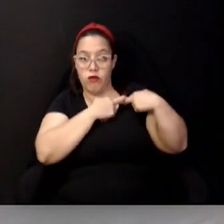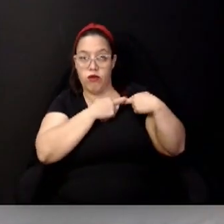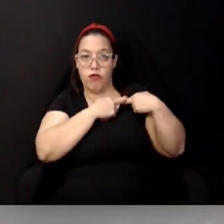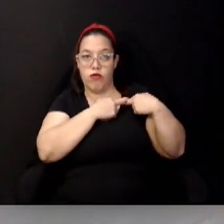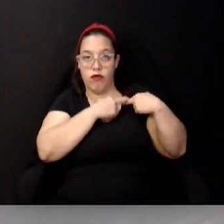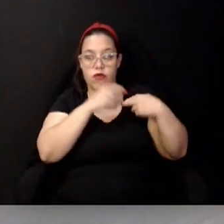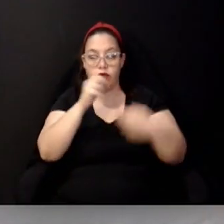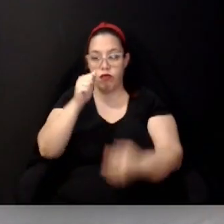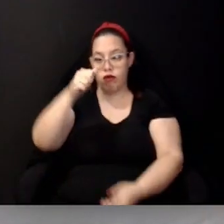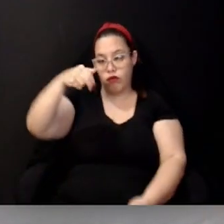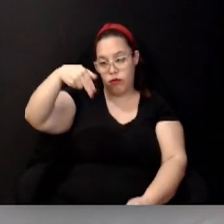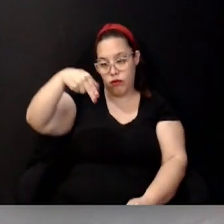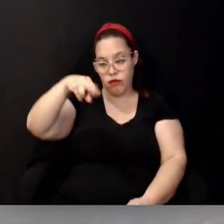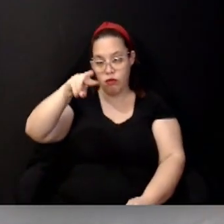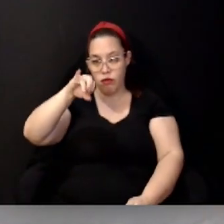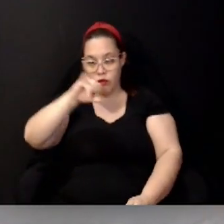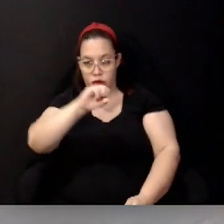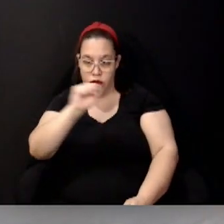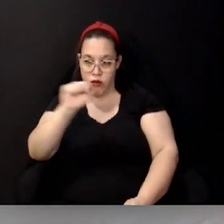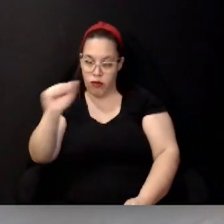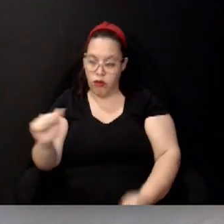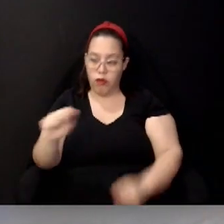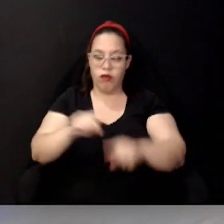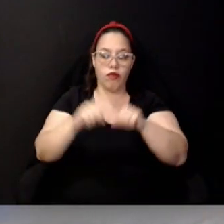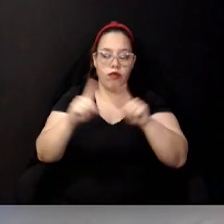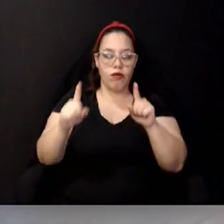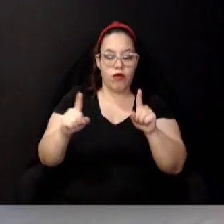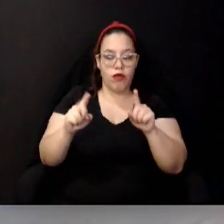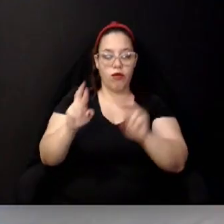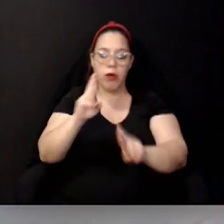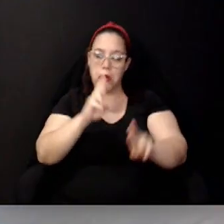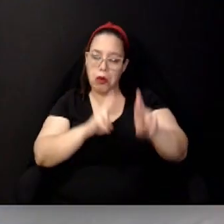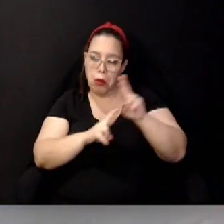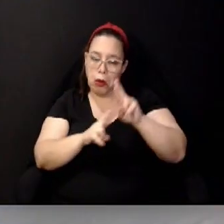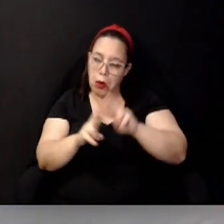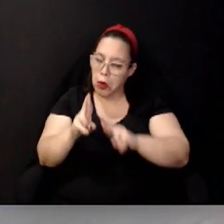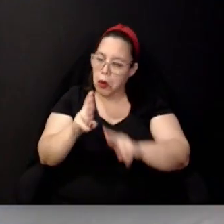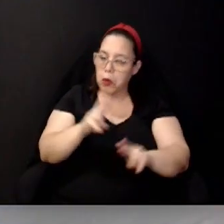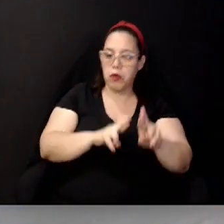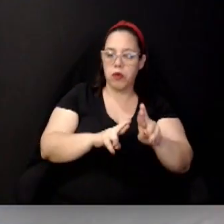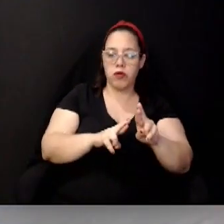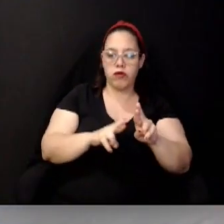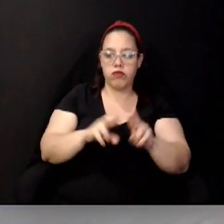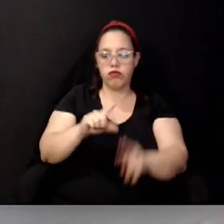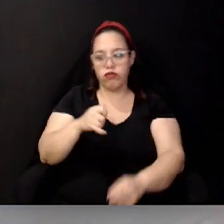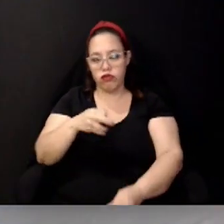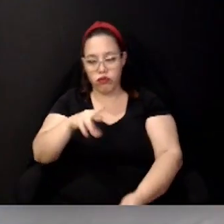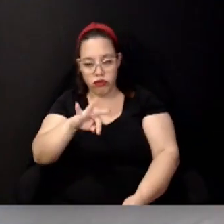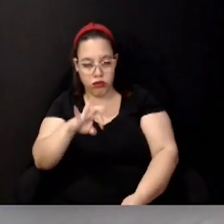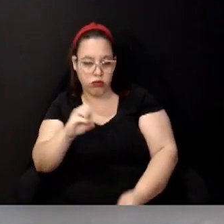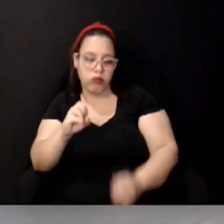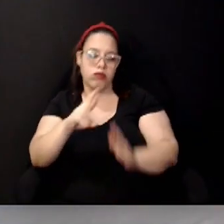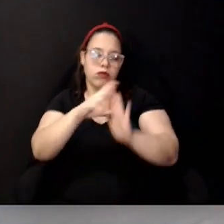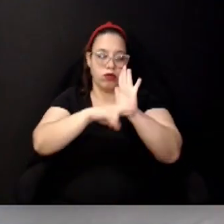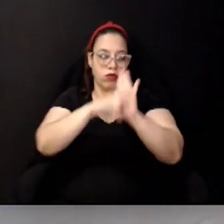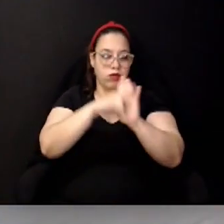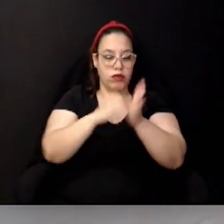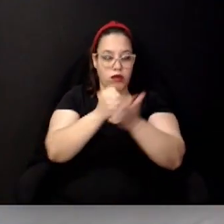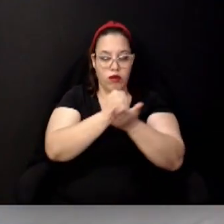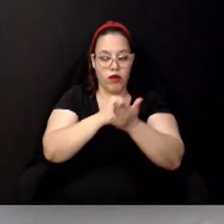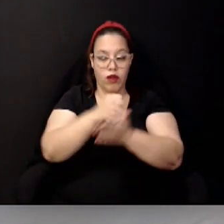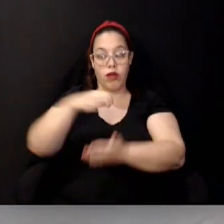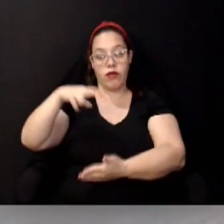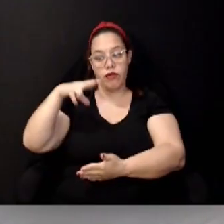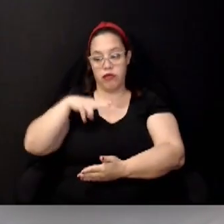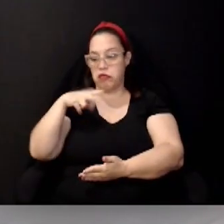lei federal, mas a vigilância sanitária é o qual vai fazer o licenciamento. Então, toda regra que é para uma farmácia privada, ela se aplica